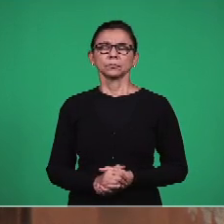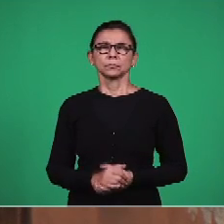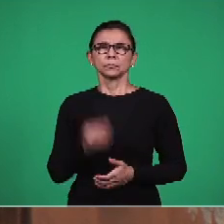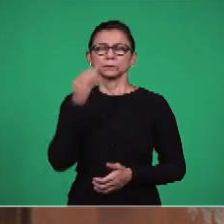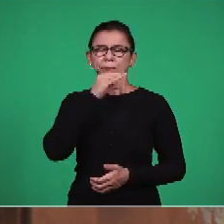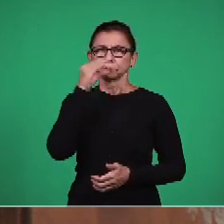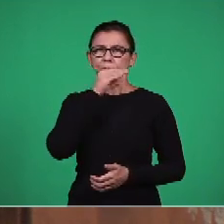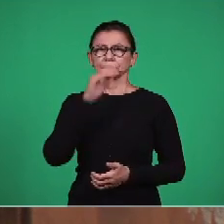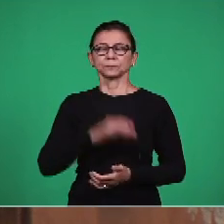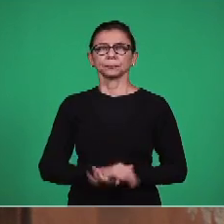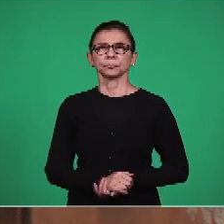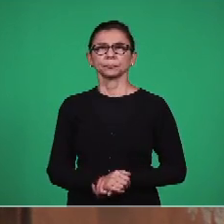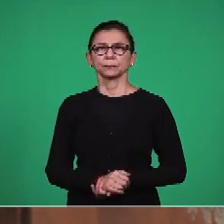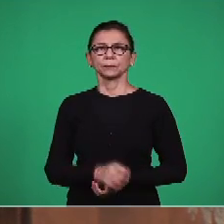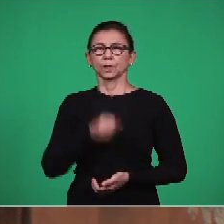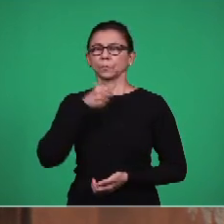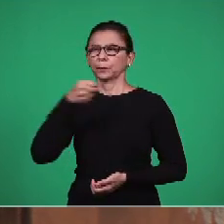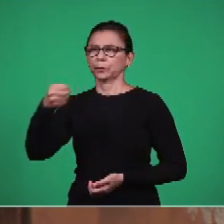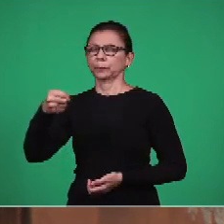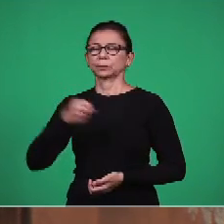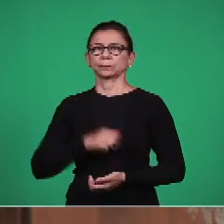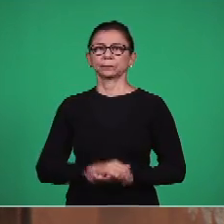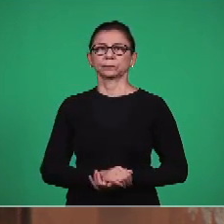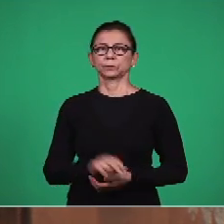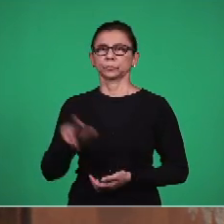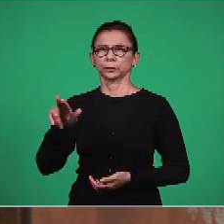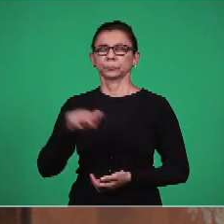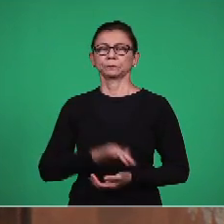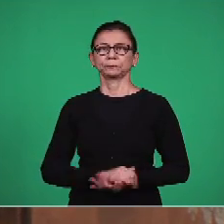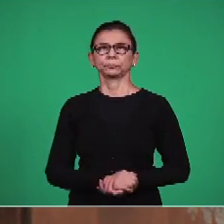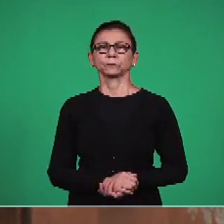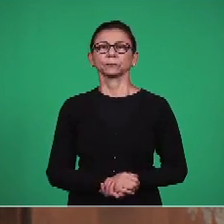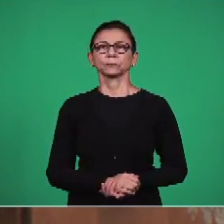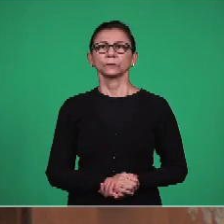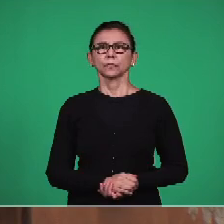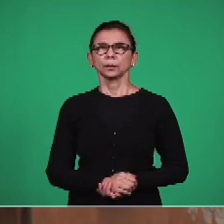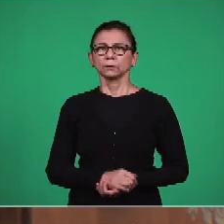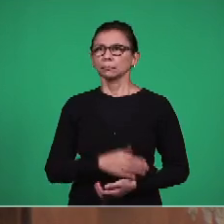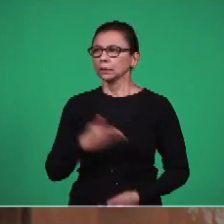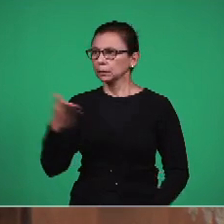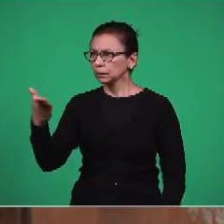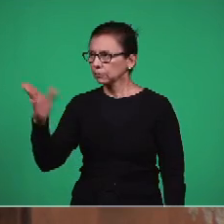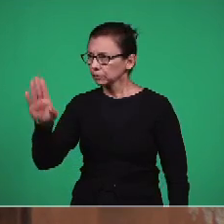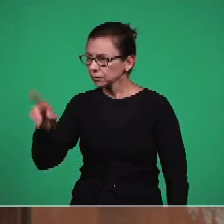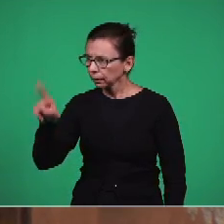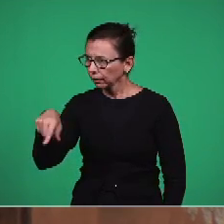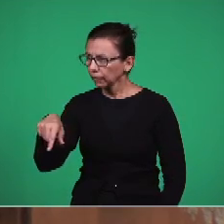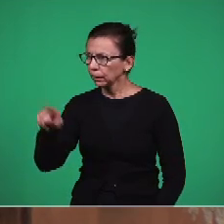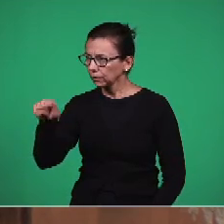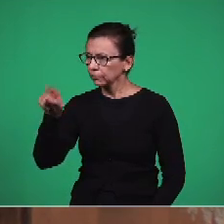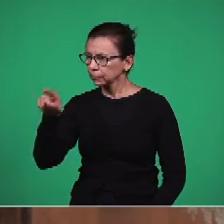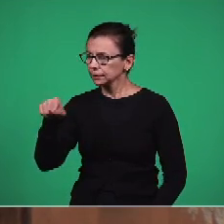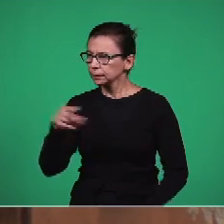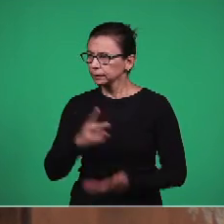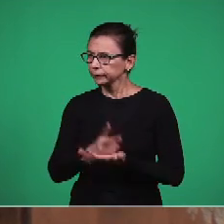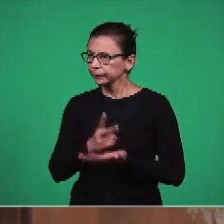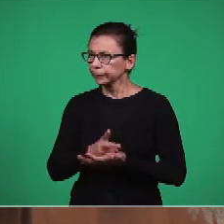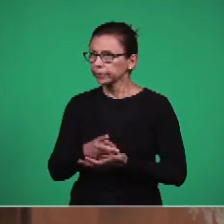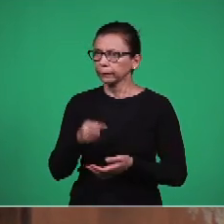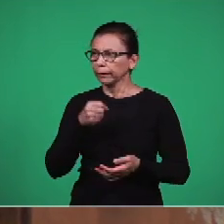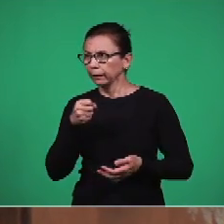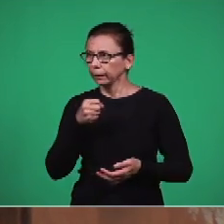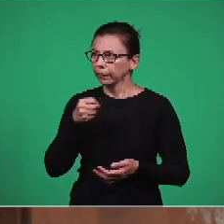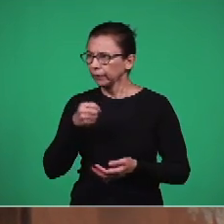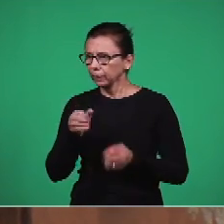Rapidamente. Microfone. Aqui, irmão. Pode ler, não, você mesmo pode ler. Não tem negócio de vai, não. Cada um